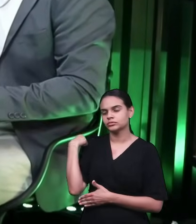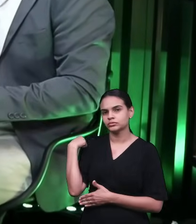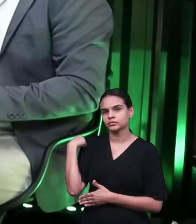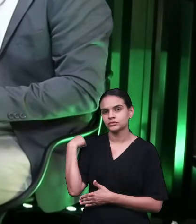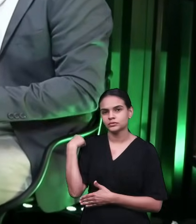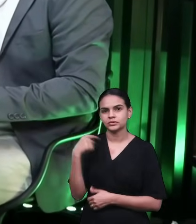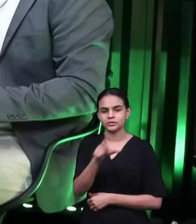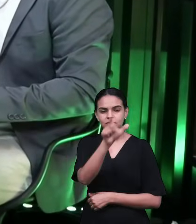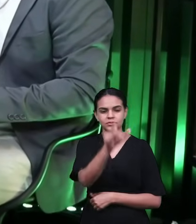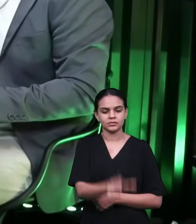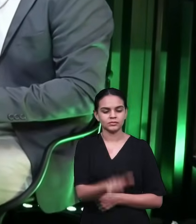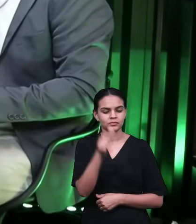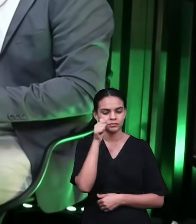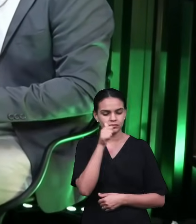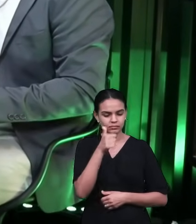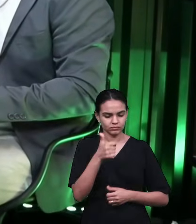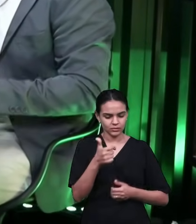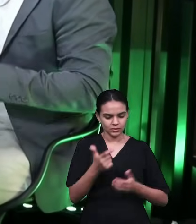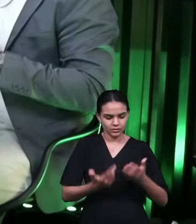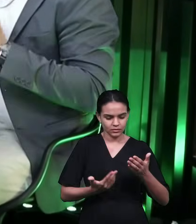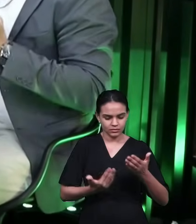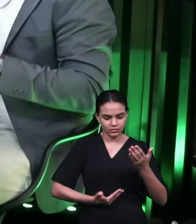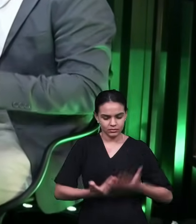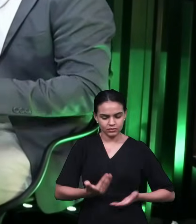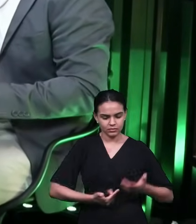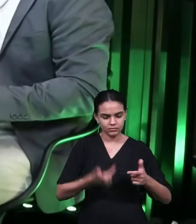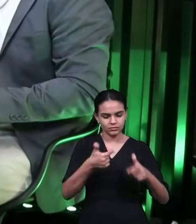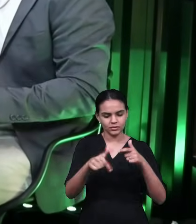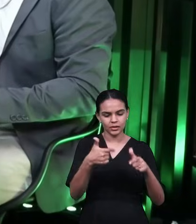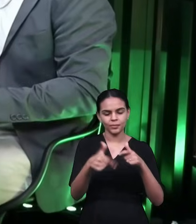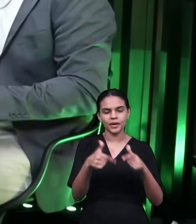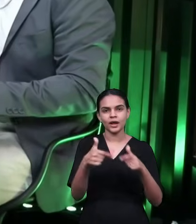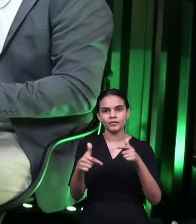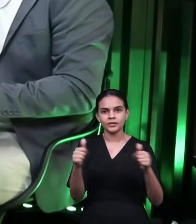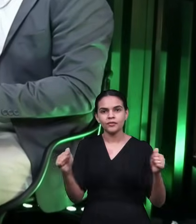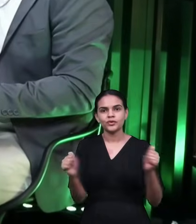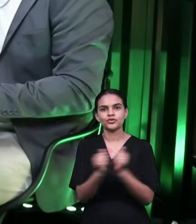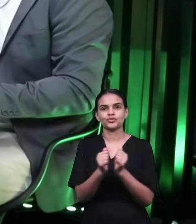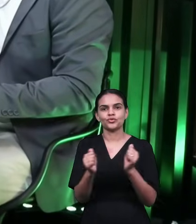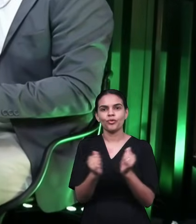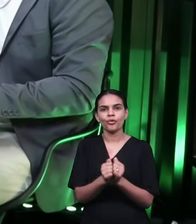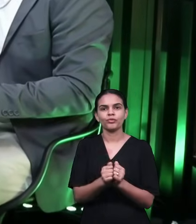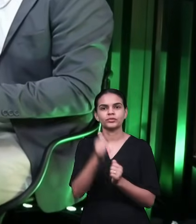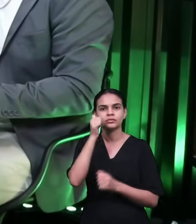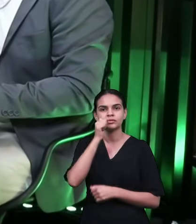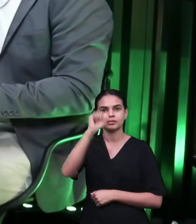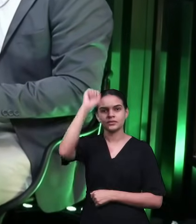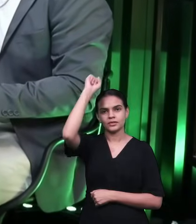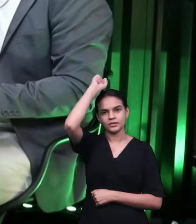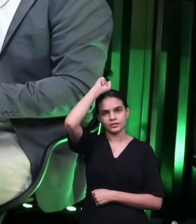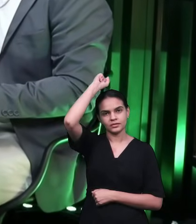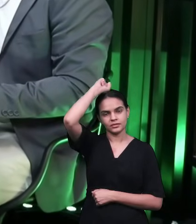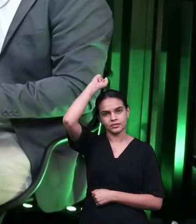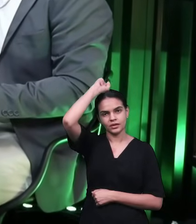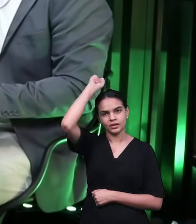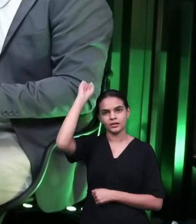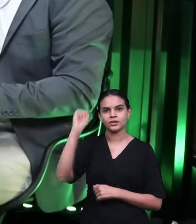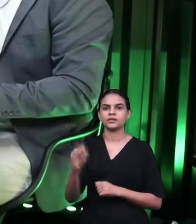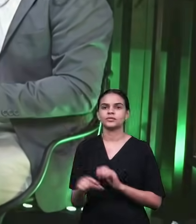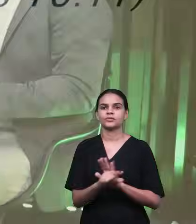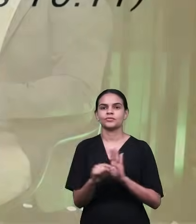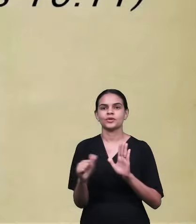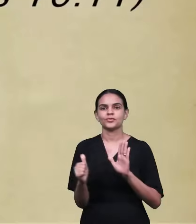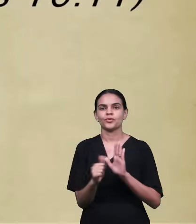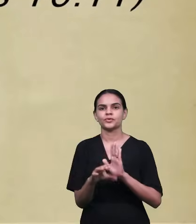traz uma serva que era ajudadora ali de Sara, e ela ficava ali, e o verso 11 do capítulo 16,